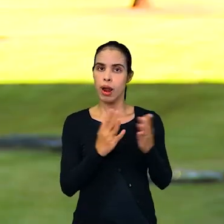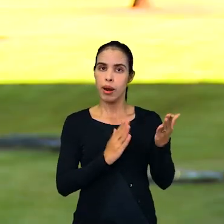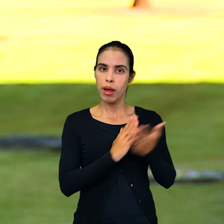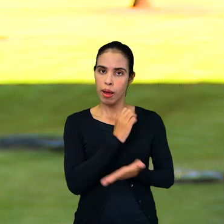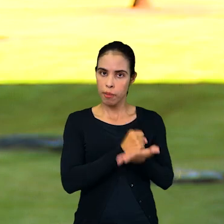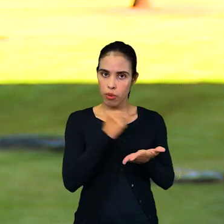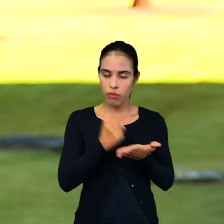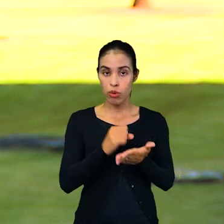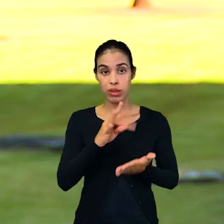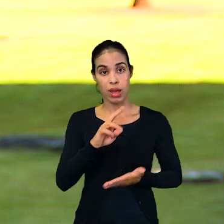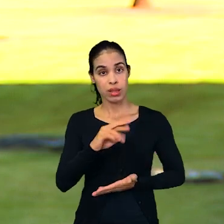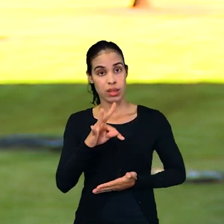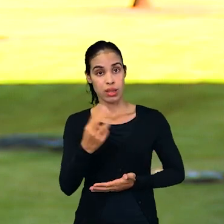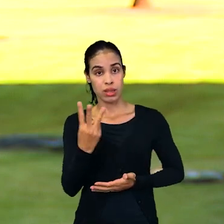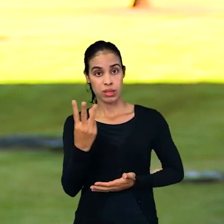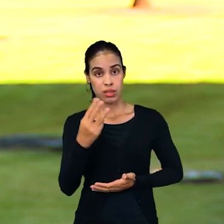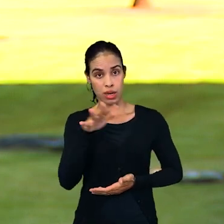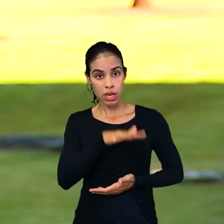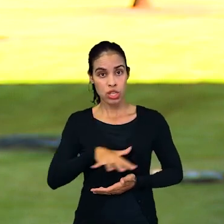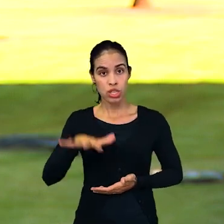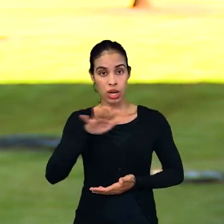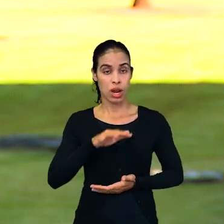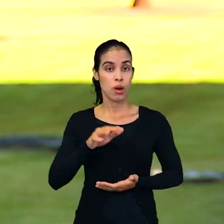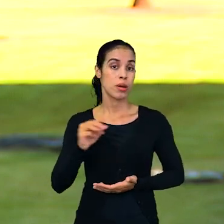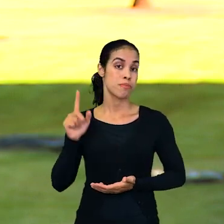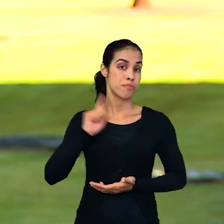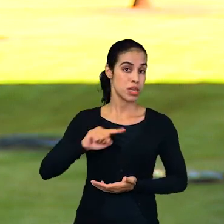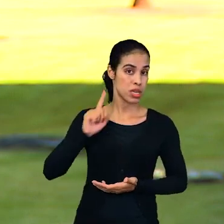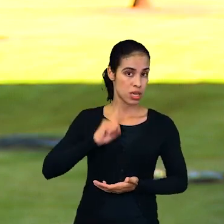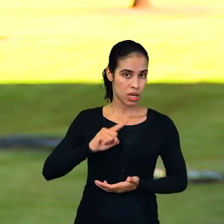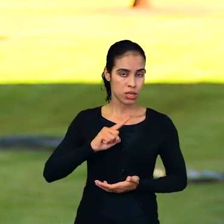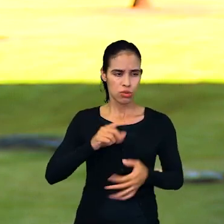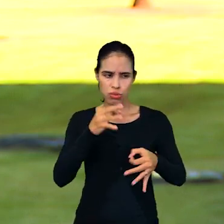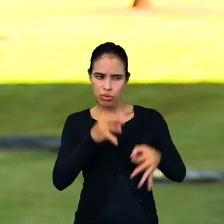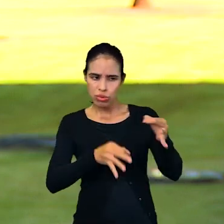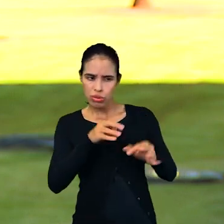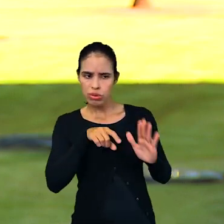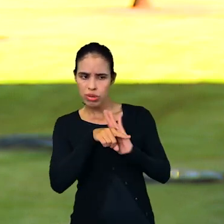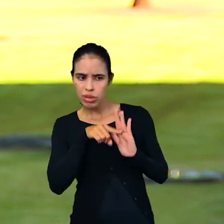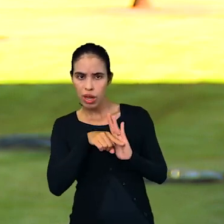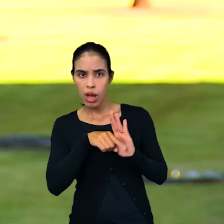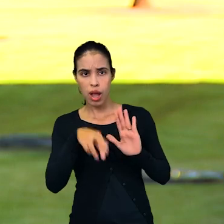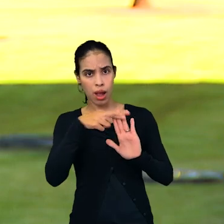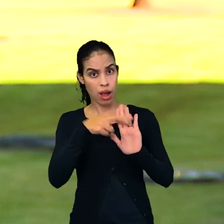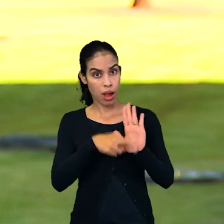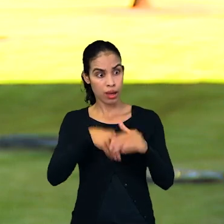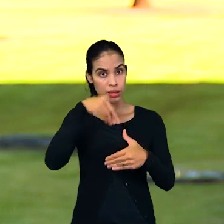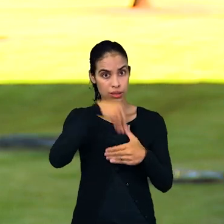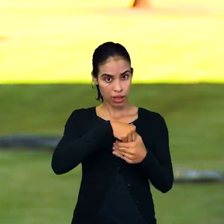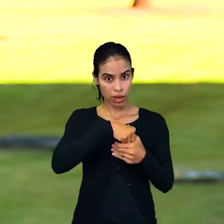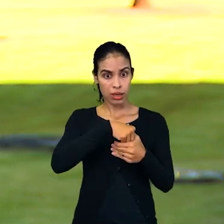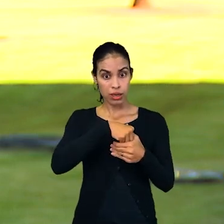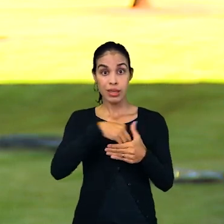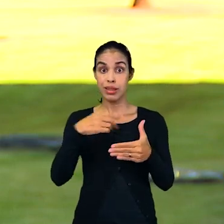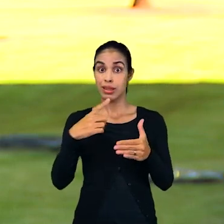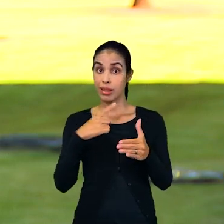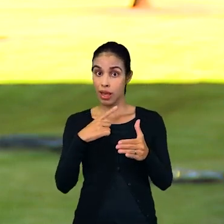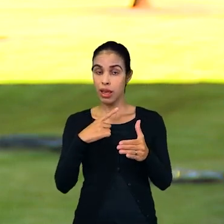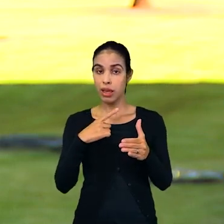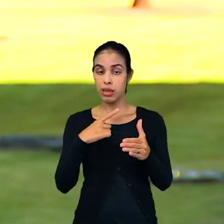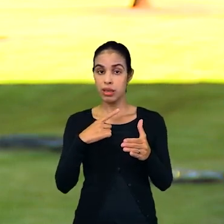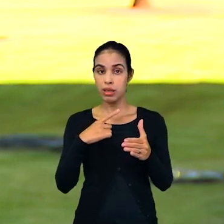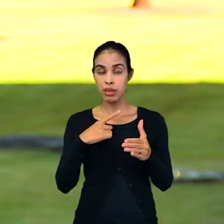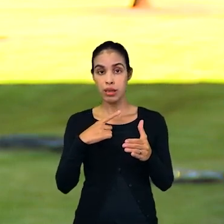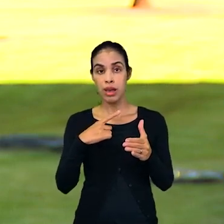em primeiro grau, mas o Tribunal Regional do Trabalho da 3ª Região, em Minas Gerais, entendeu que as negociações coletivas que previam